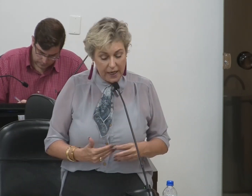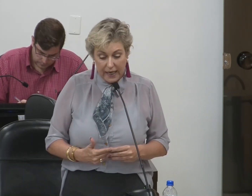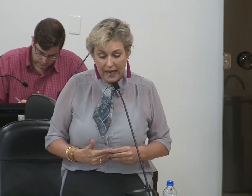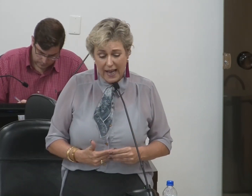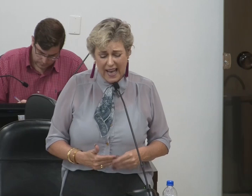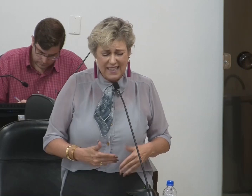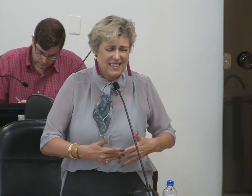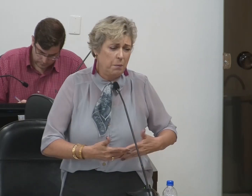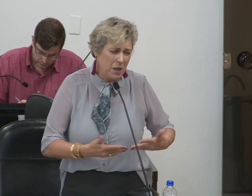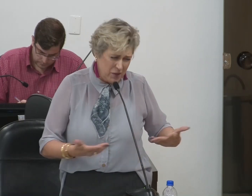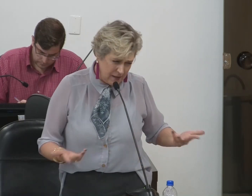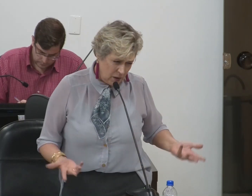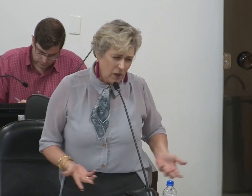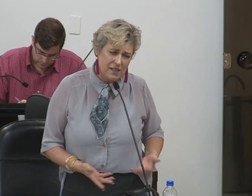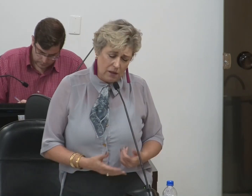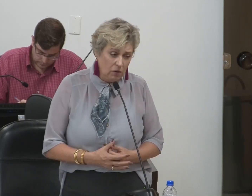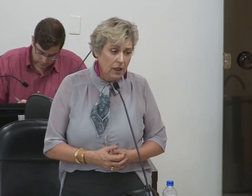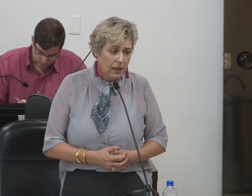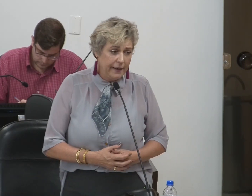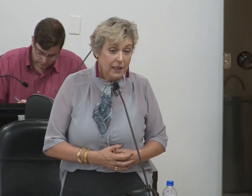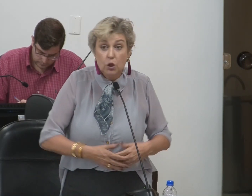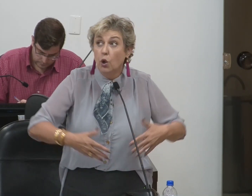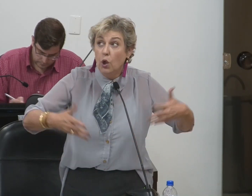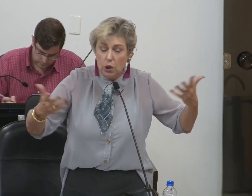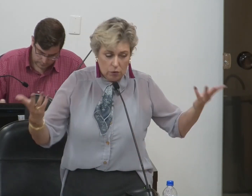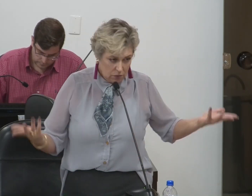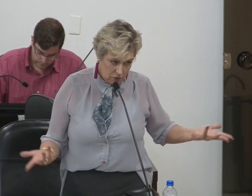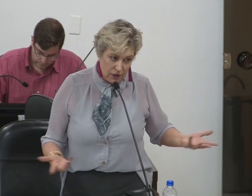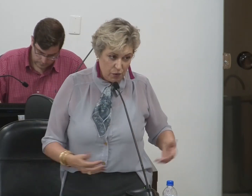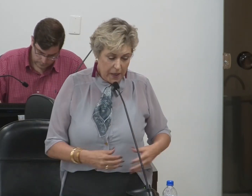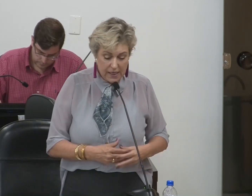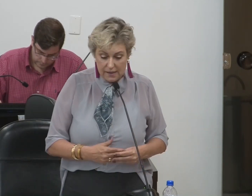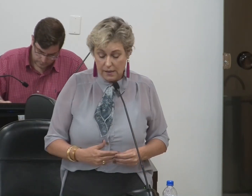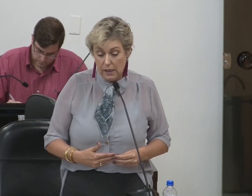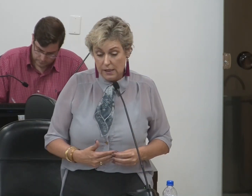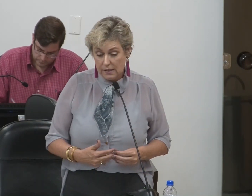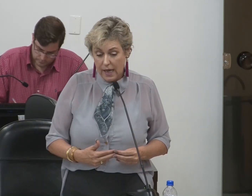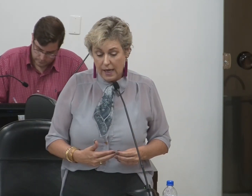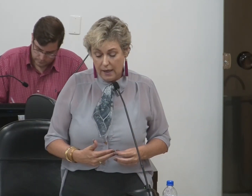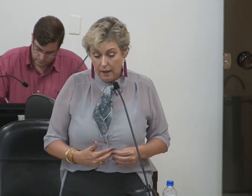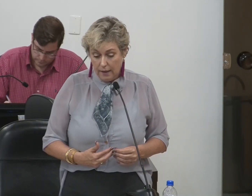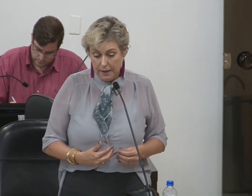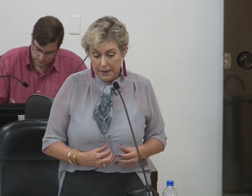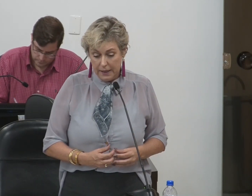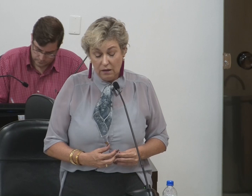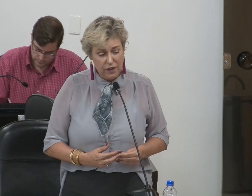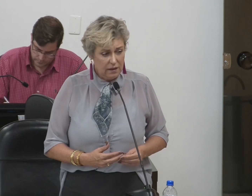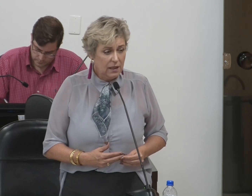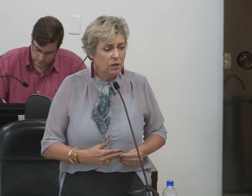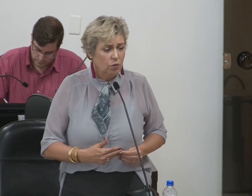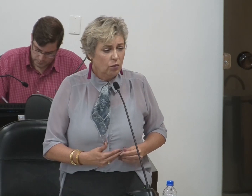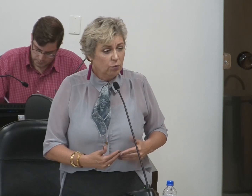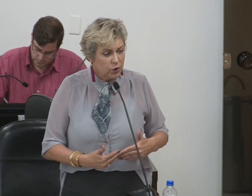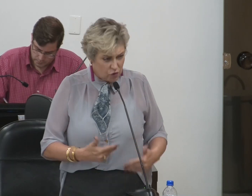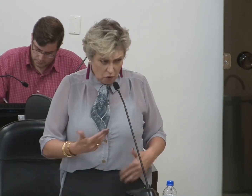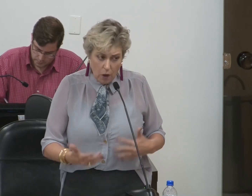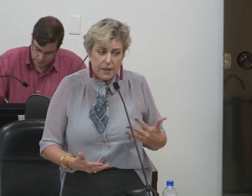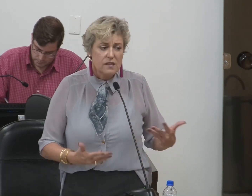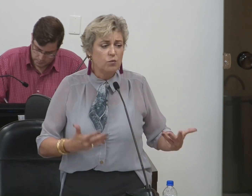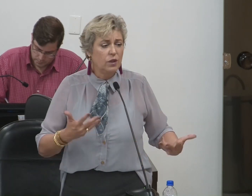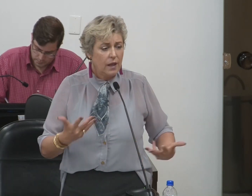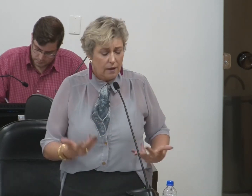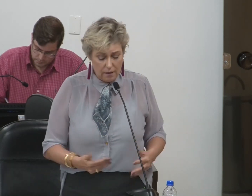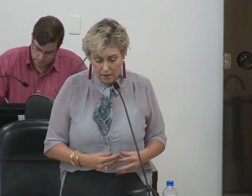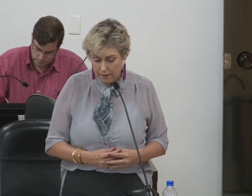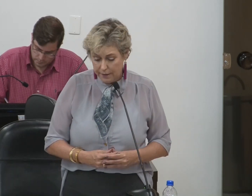para aquela área, sabemos a situação que todo o nosso país está enfrentando, com muitos